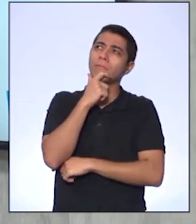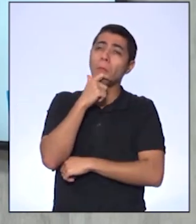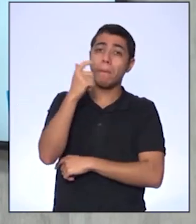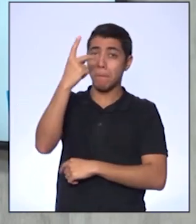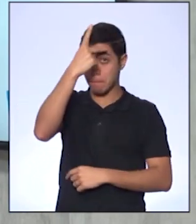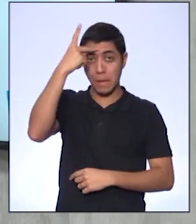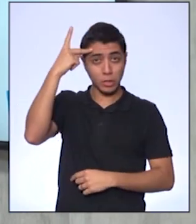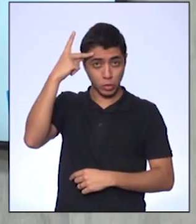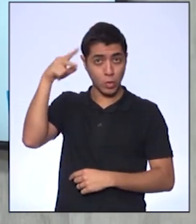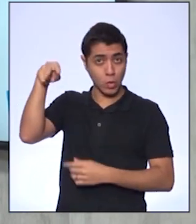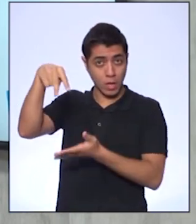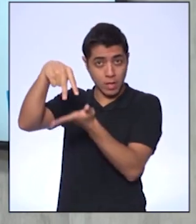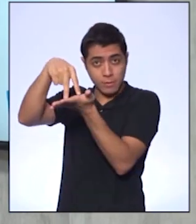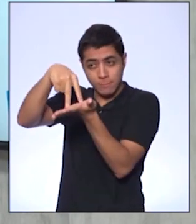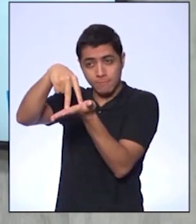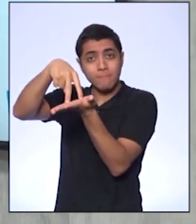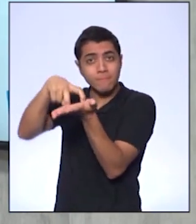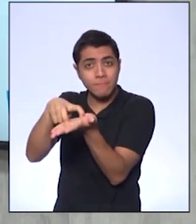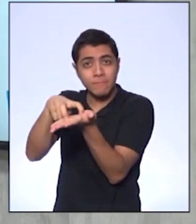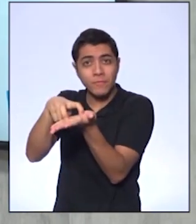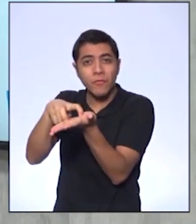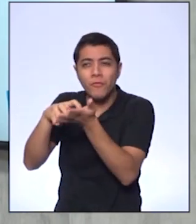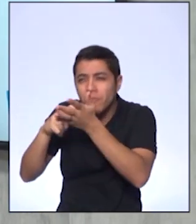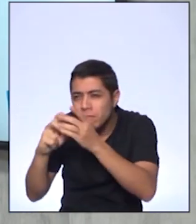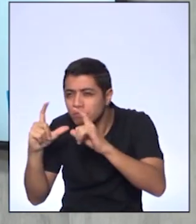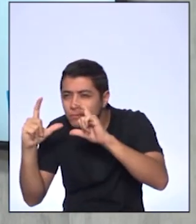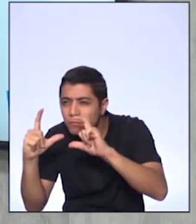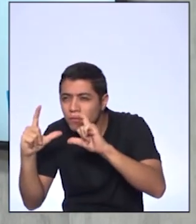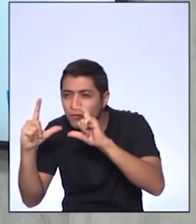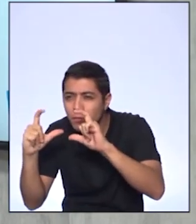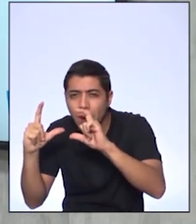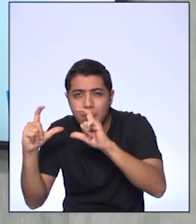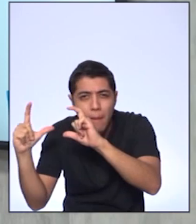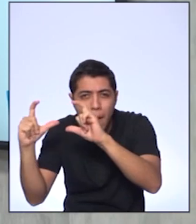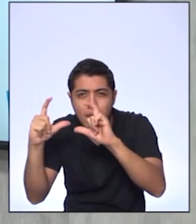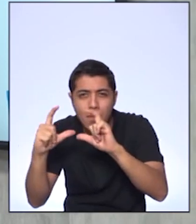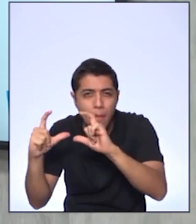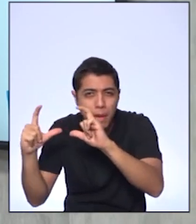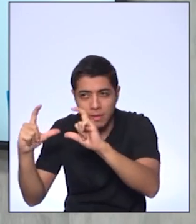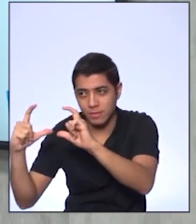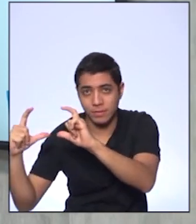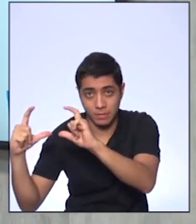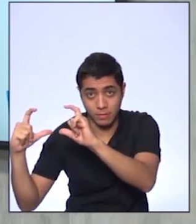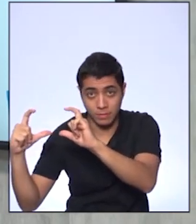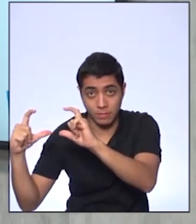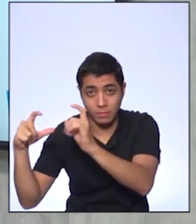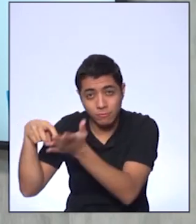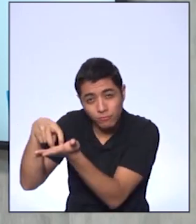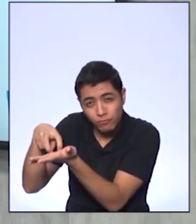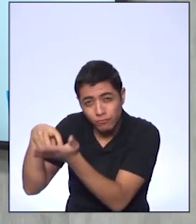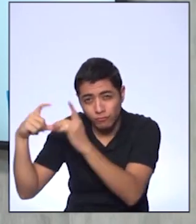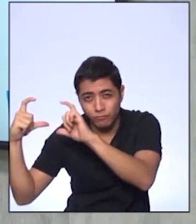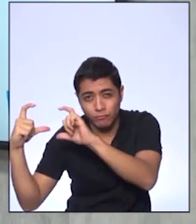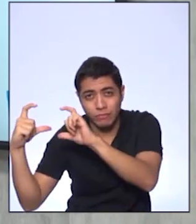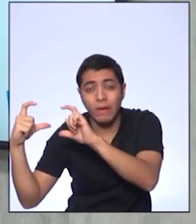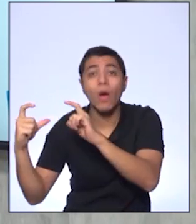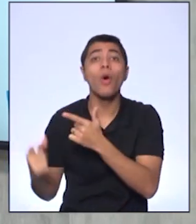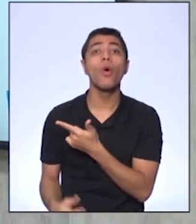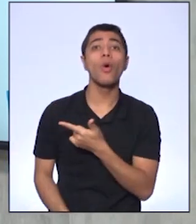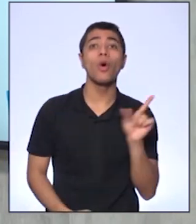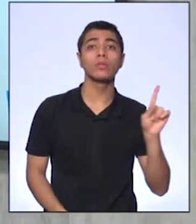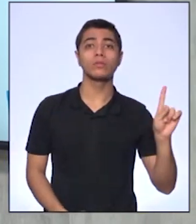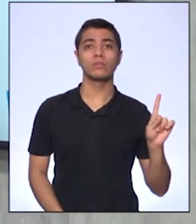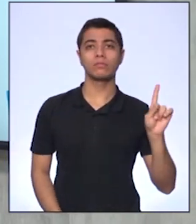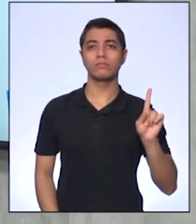foto, ok? E outra pessoa vem e tira foto dessa cena. Então, eu tenho